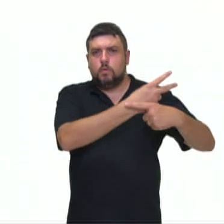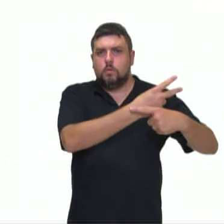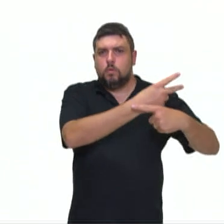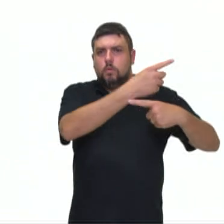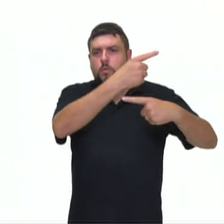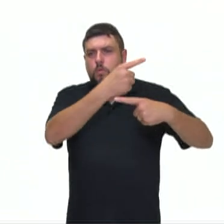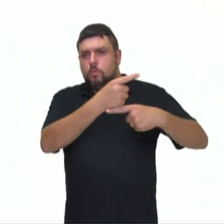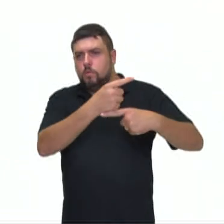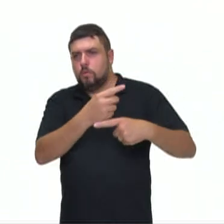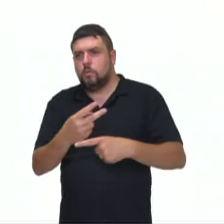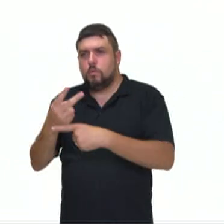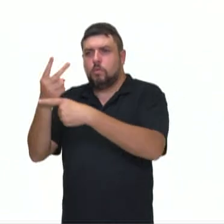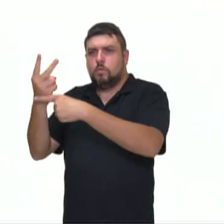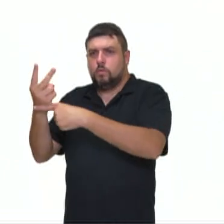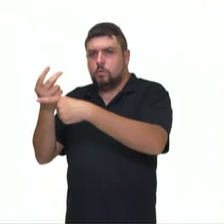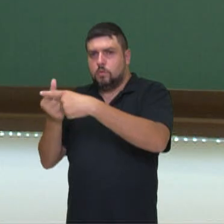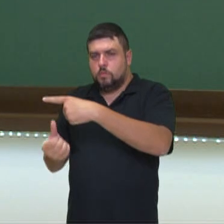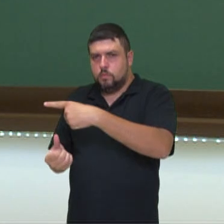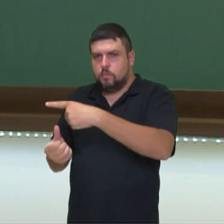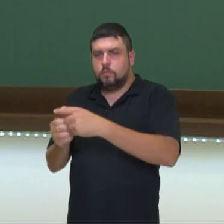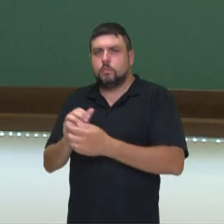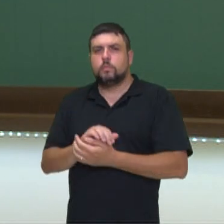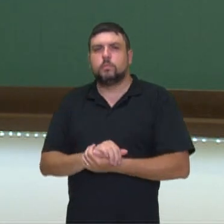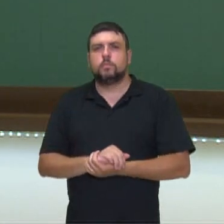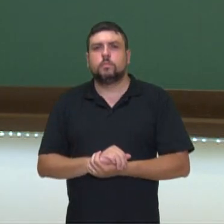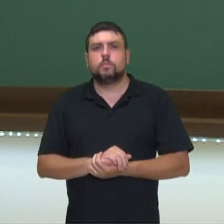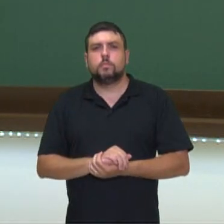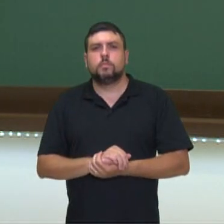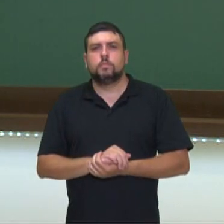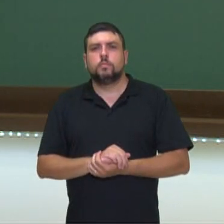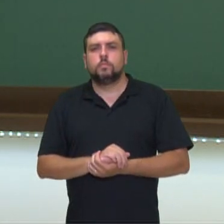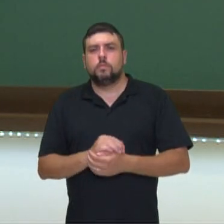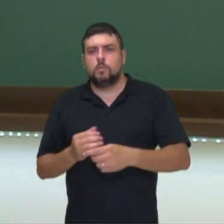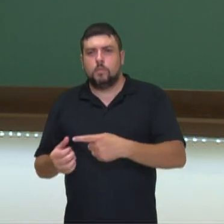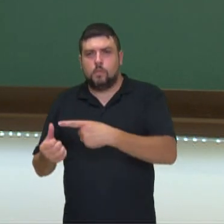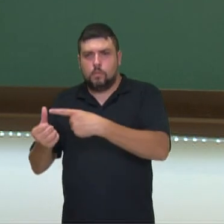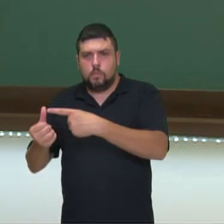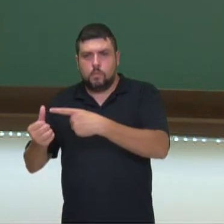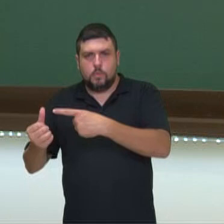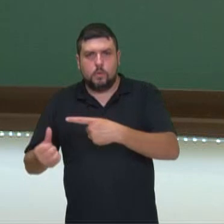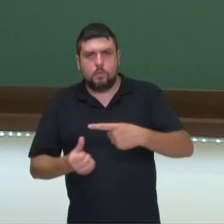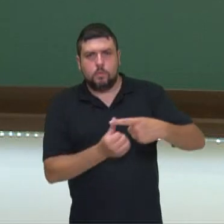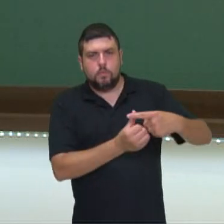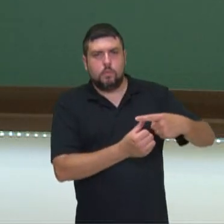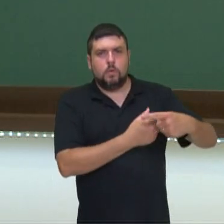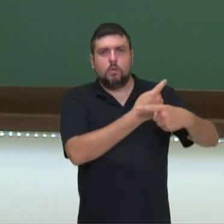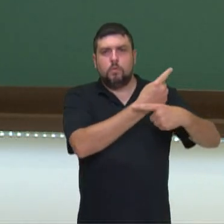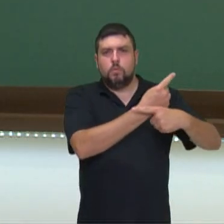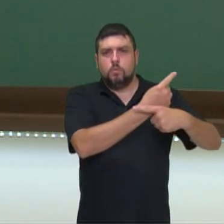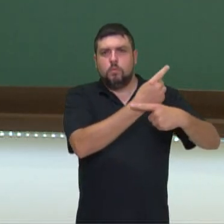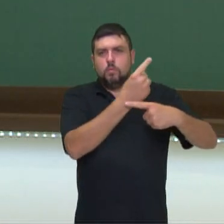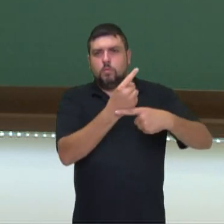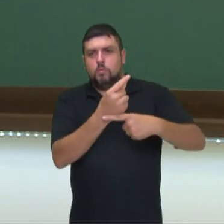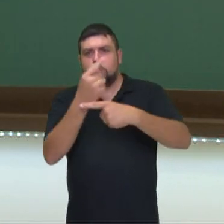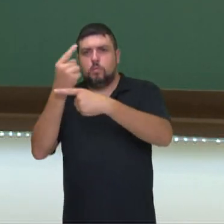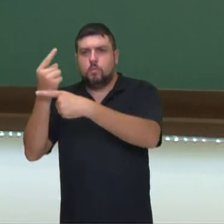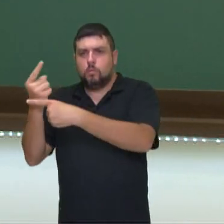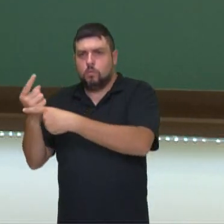1, 2. Por isso que vira 2/6. 6 dividido por 6 dá 1 e 1 vezes 1 é